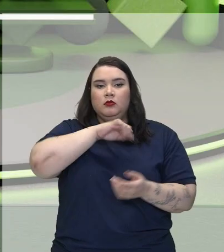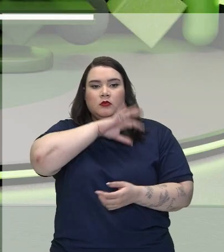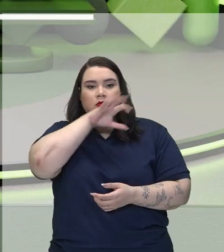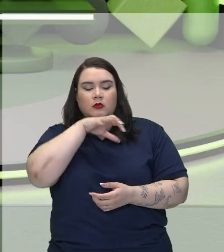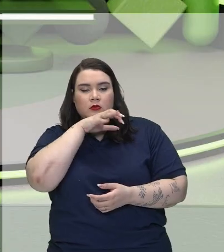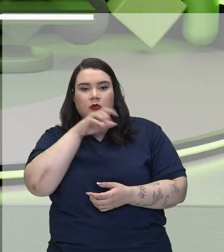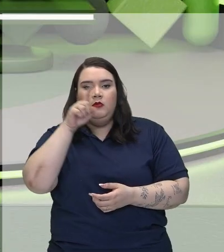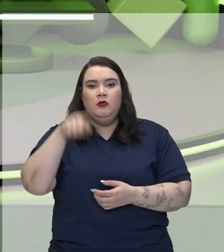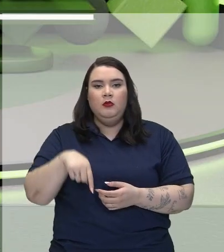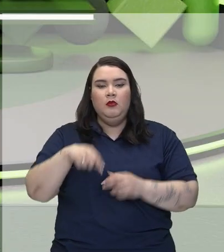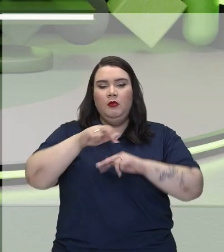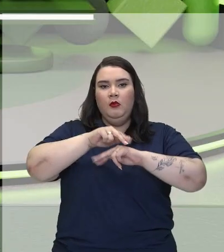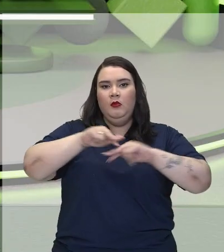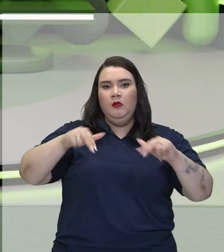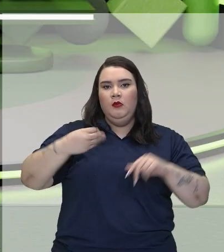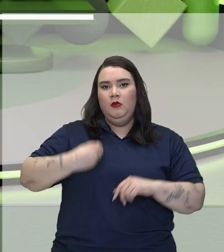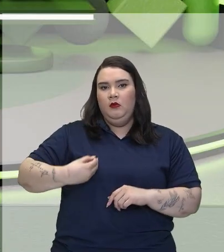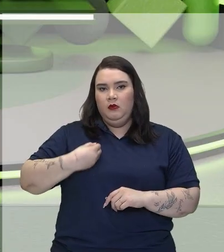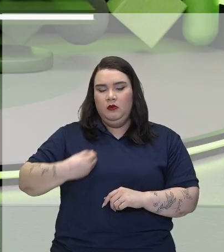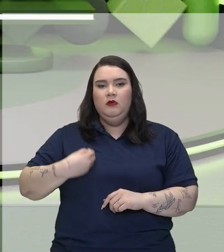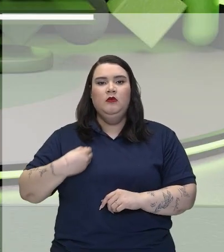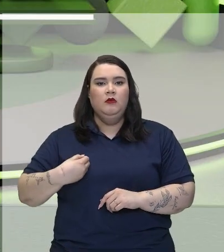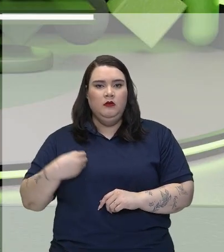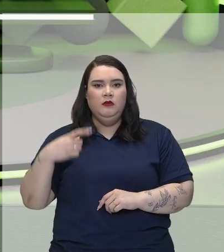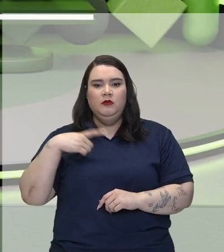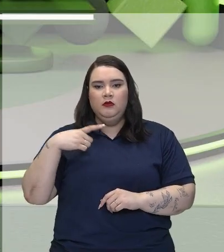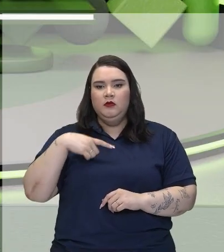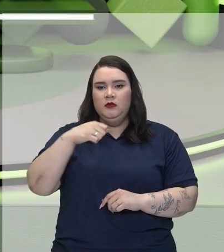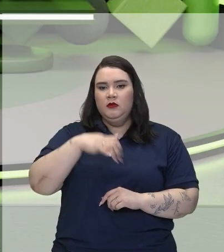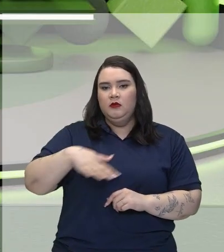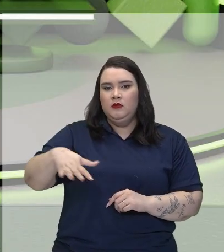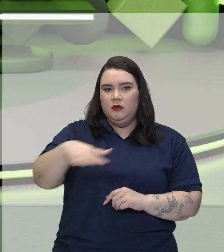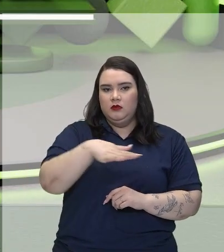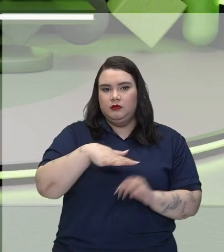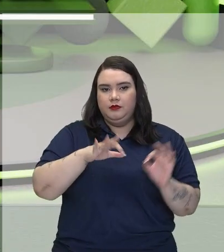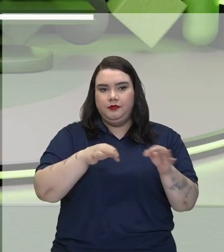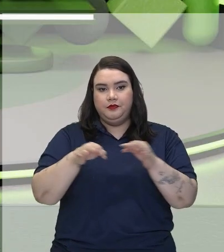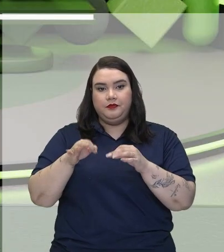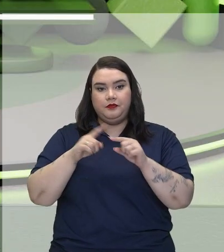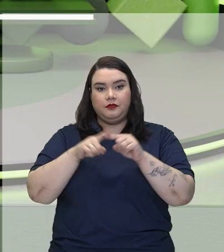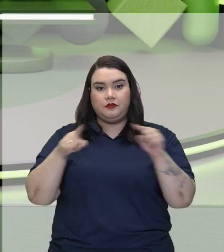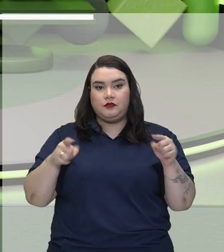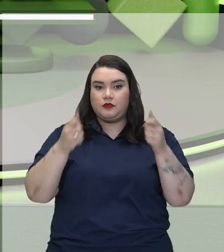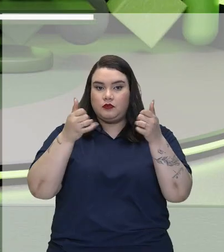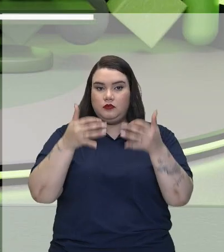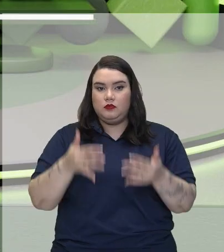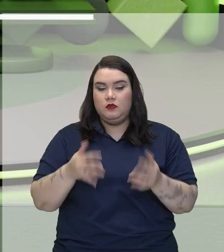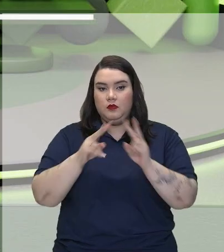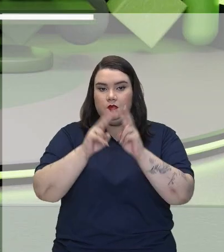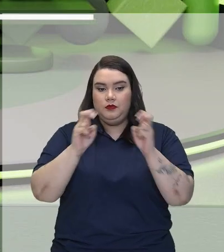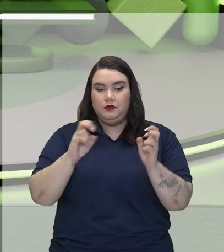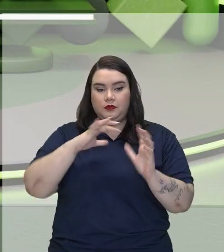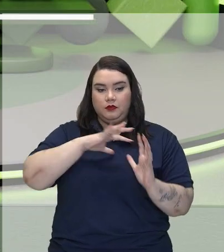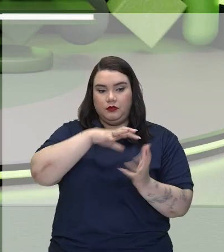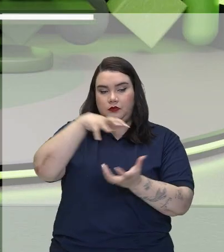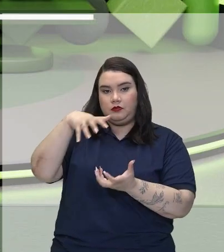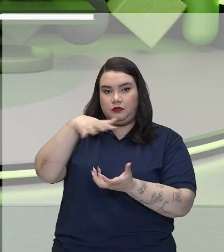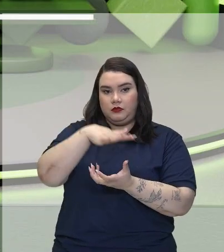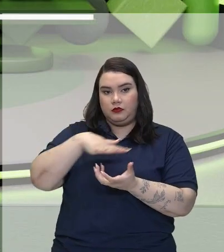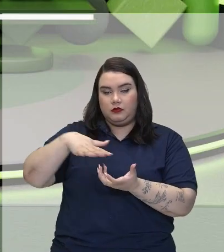seres bióticos, né, as populações que estão aqui nesse espaço. Só que quando eu trato de ecossistema, eu falo também dos